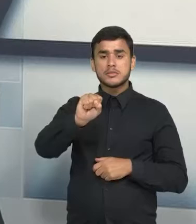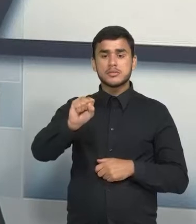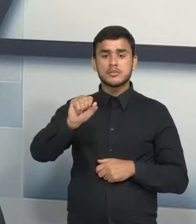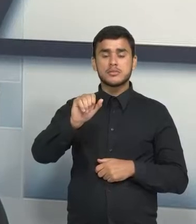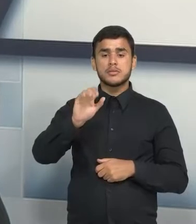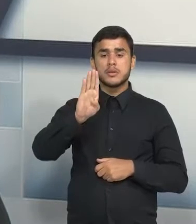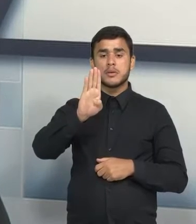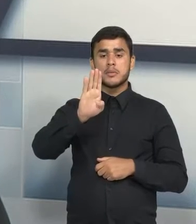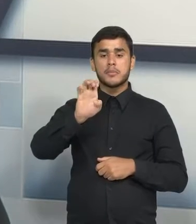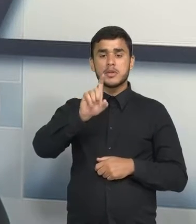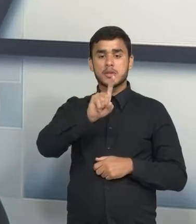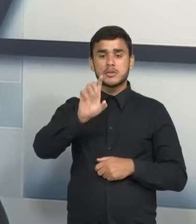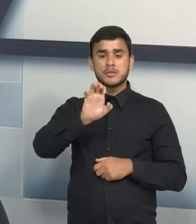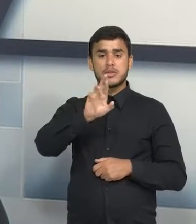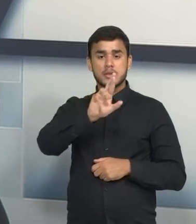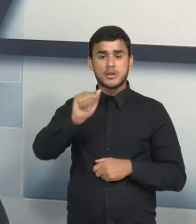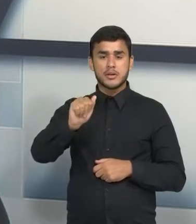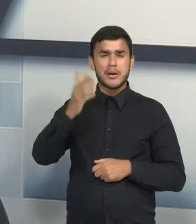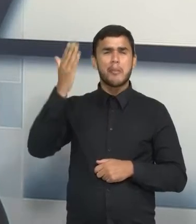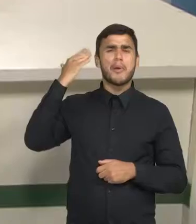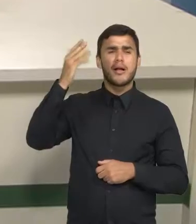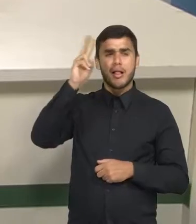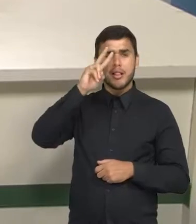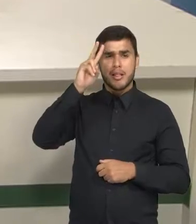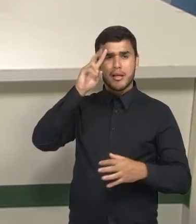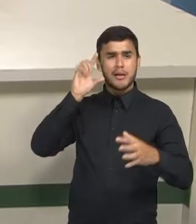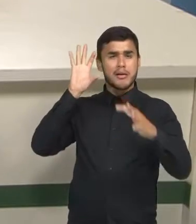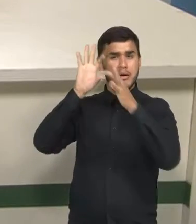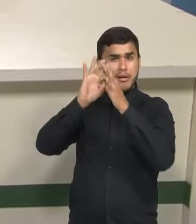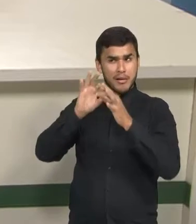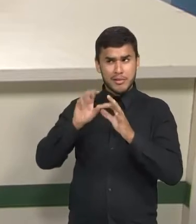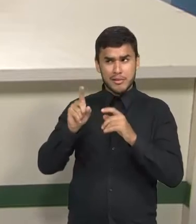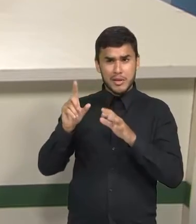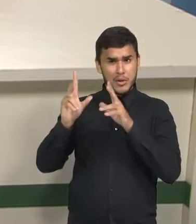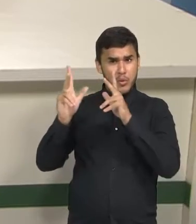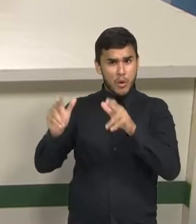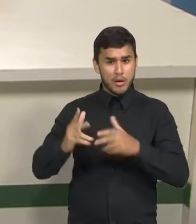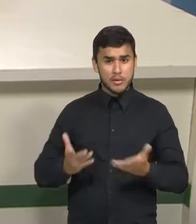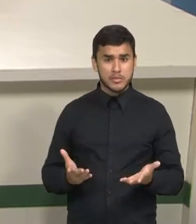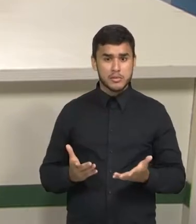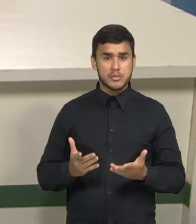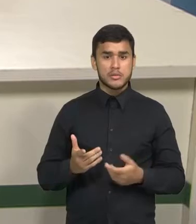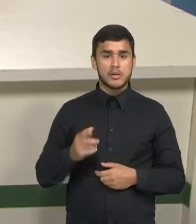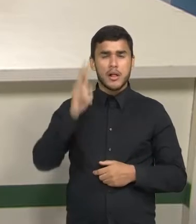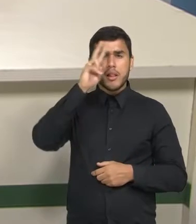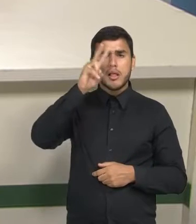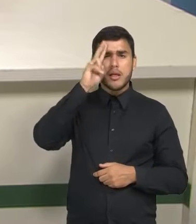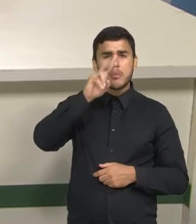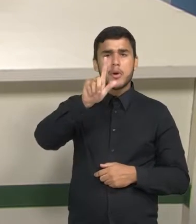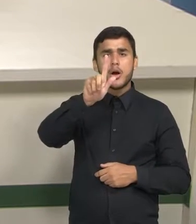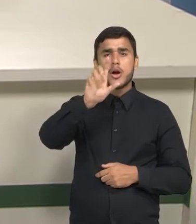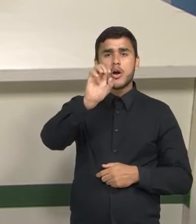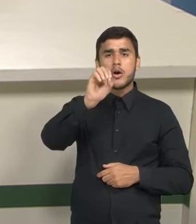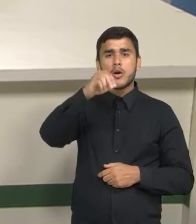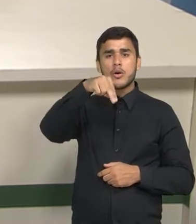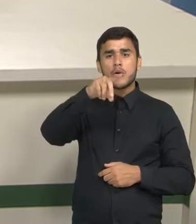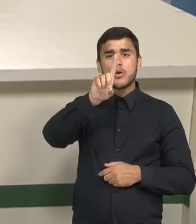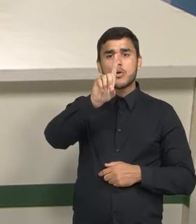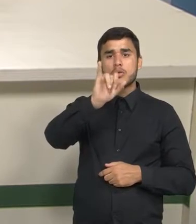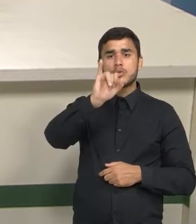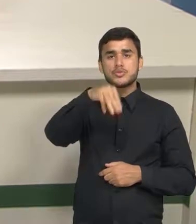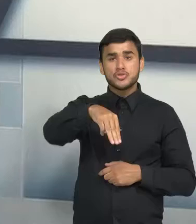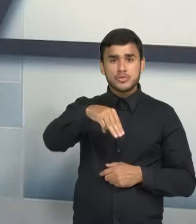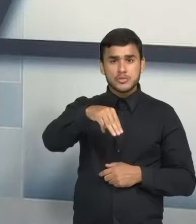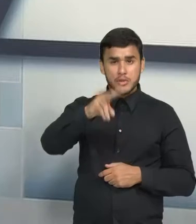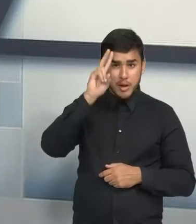Ele pode fazer o que fazia o Assis Bezerra, Luiz? Não. Anteriormente? Deixa eu explicar. Ou que o próprio Coronel Gondim, pronto, outra figura